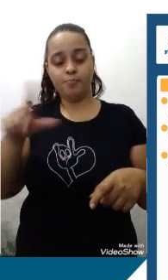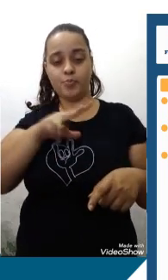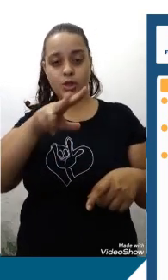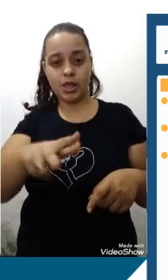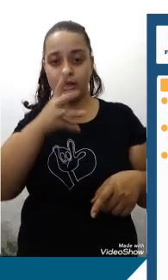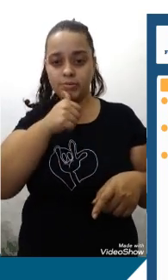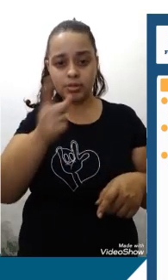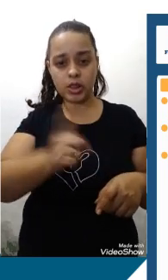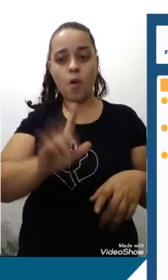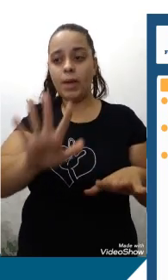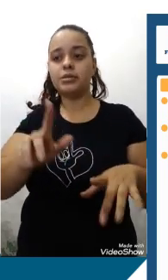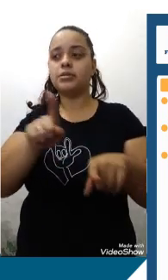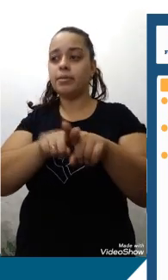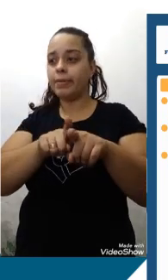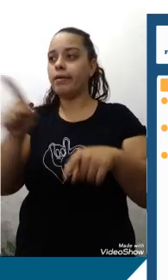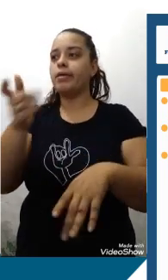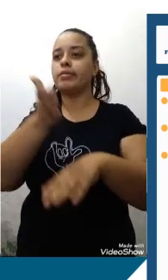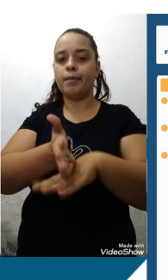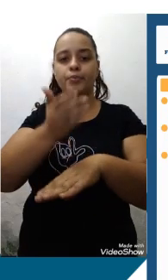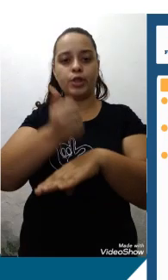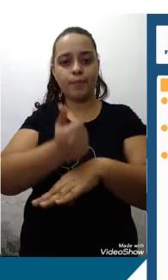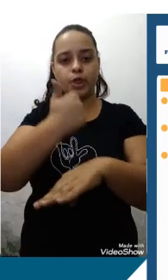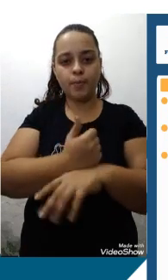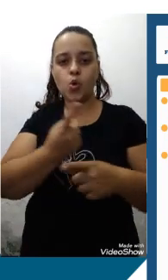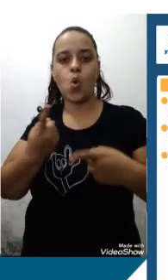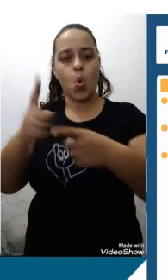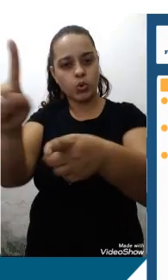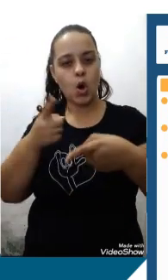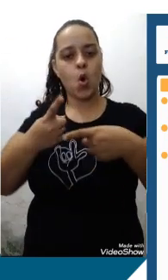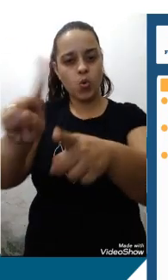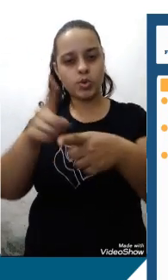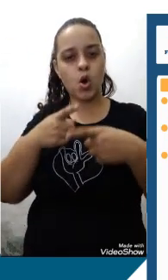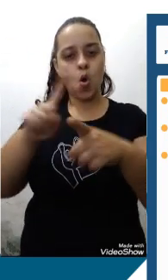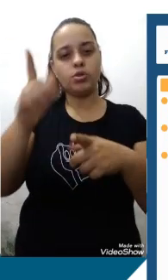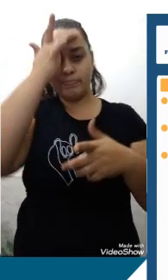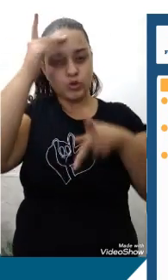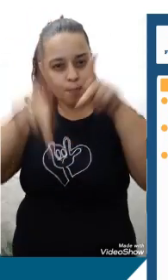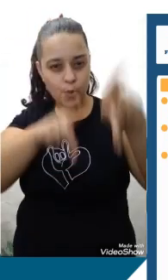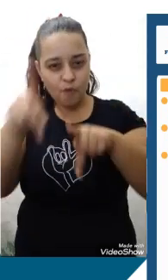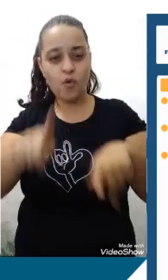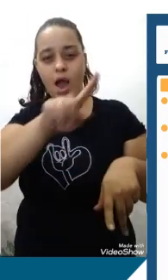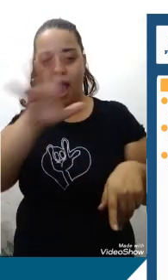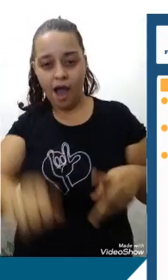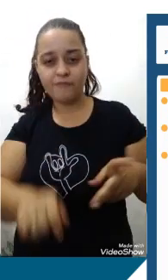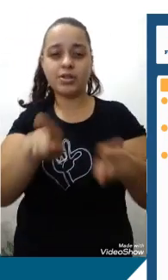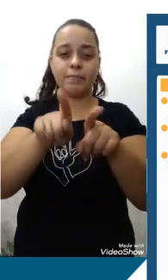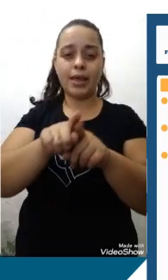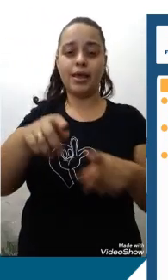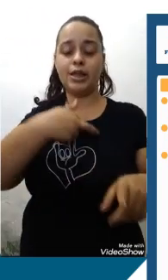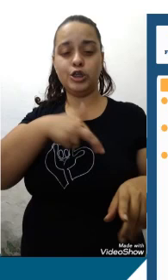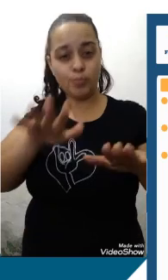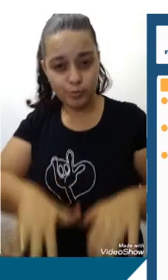Dom Henrique, parassem o tempo inteiro para fazer expedições contra os muçulmanos e os outros povos da África, mas também porque o Atlântico ele era esse lugar